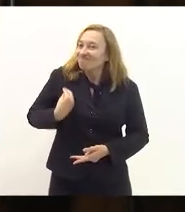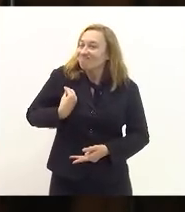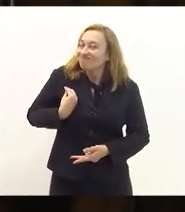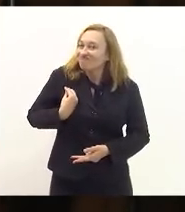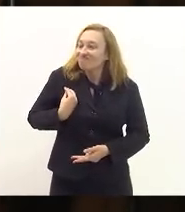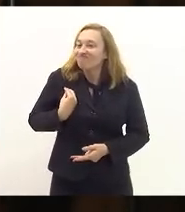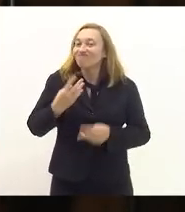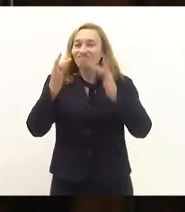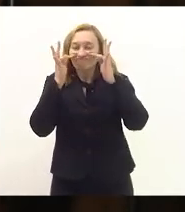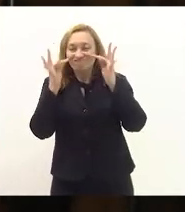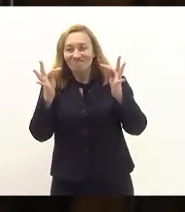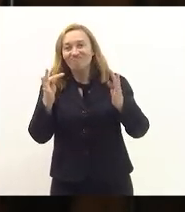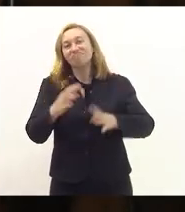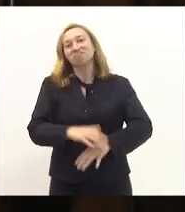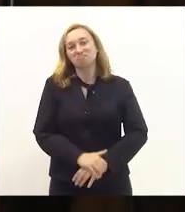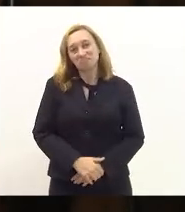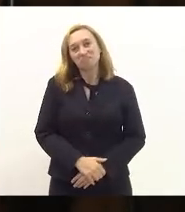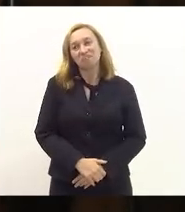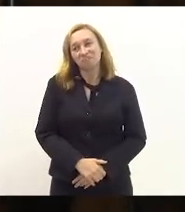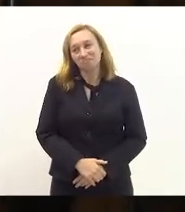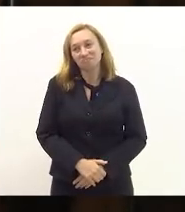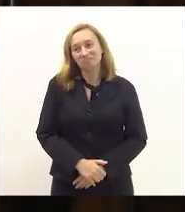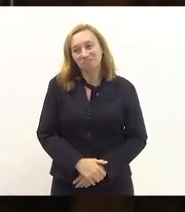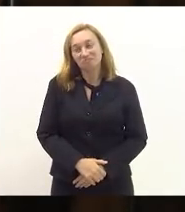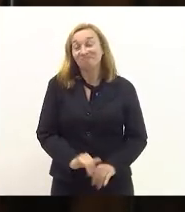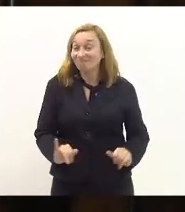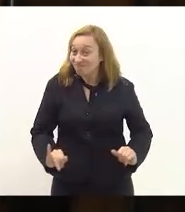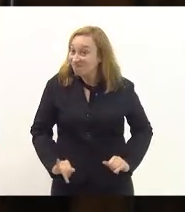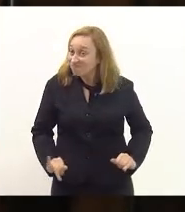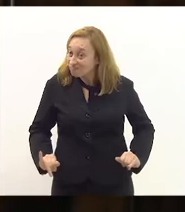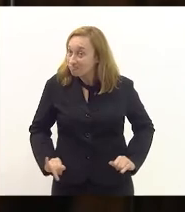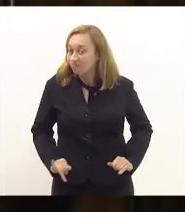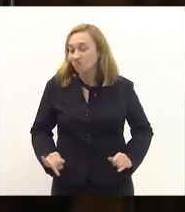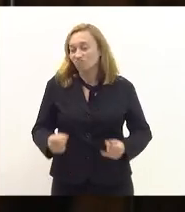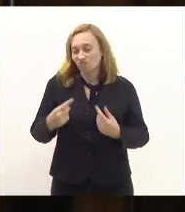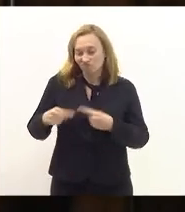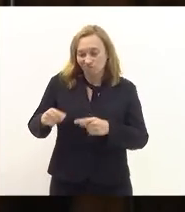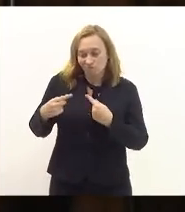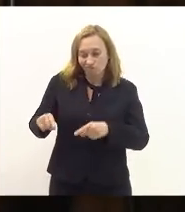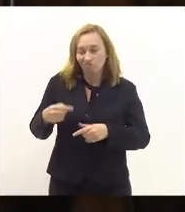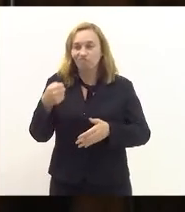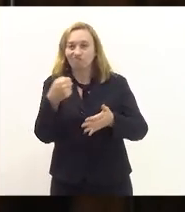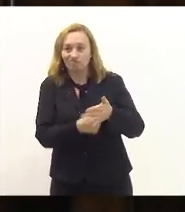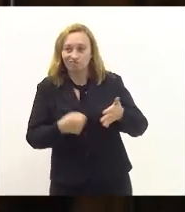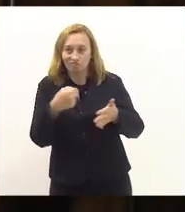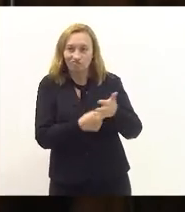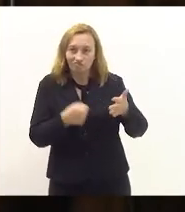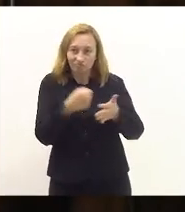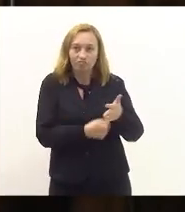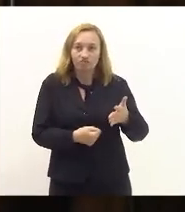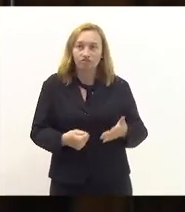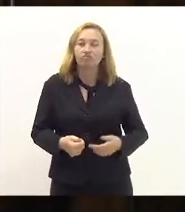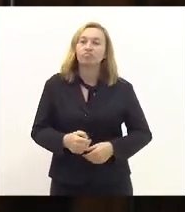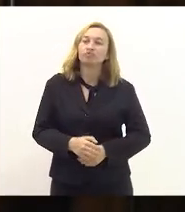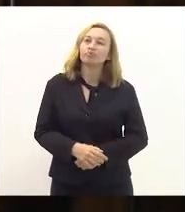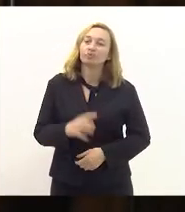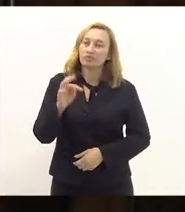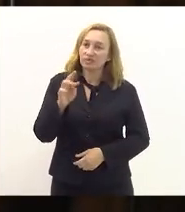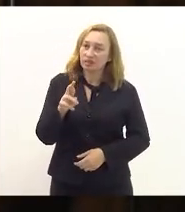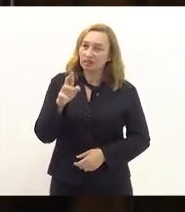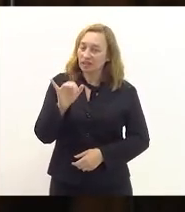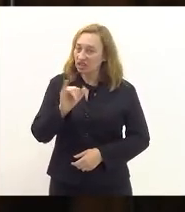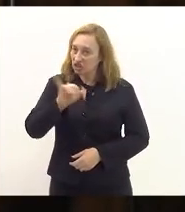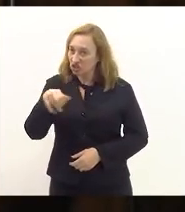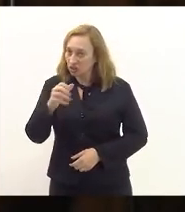como testemunhas oculares, que sofreram as perseguições, as lutas, como Trajano,